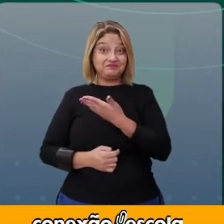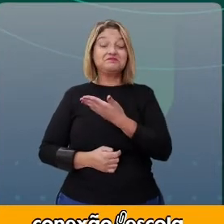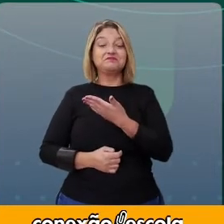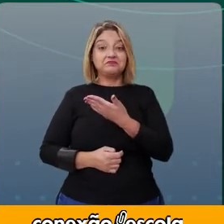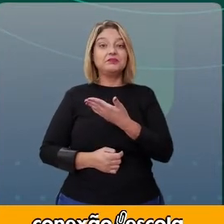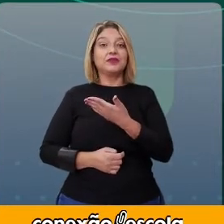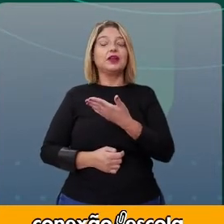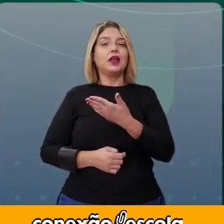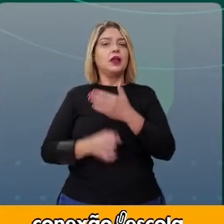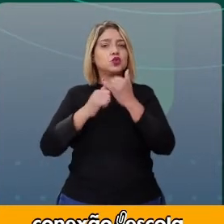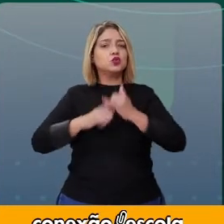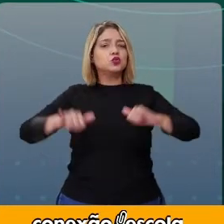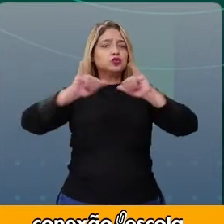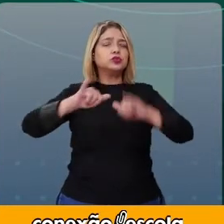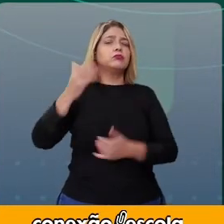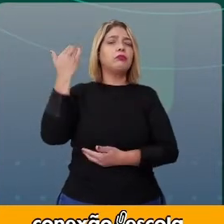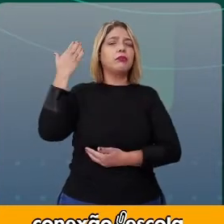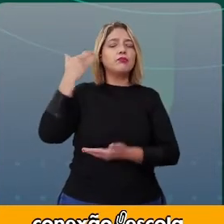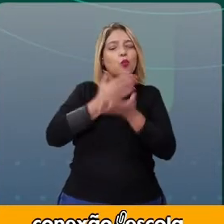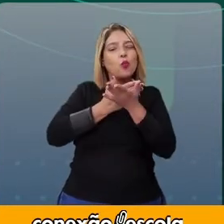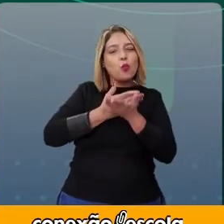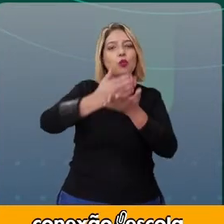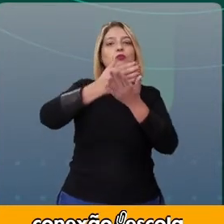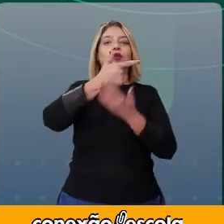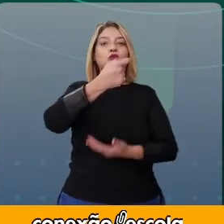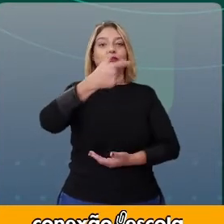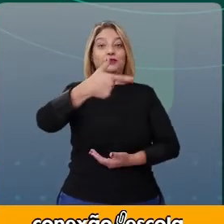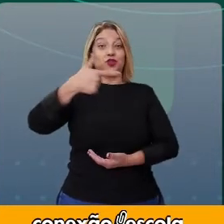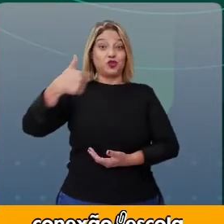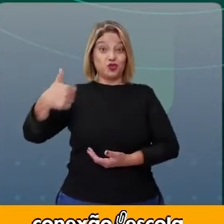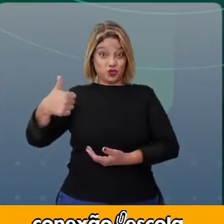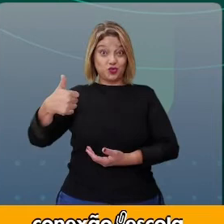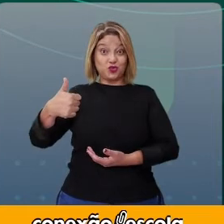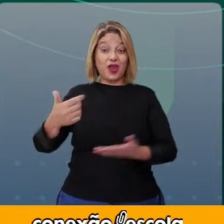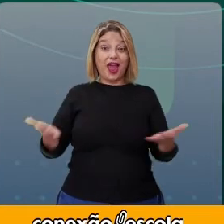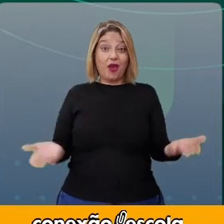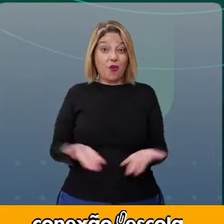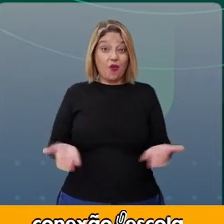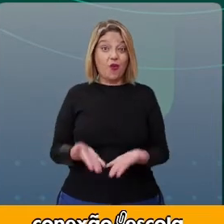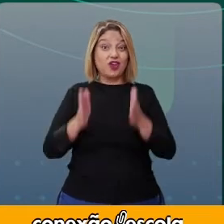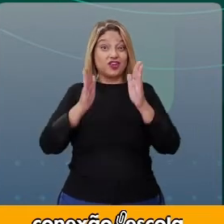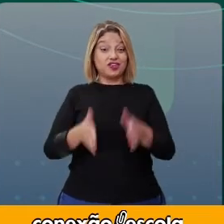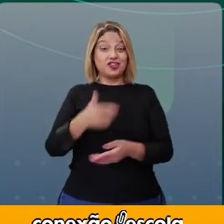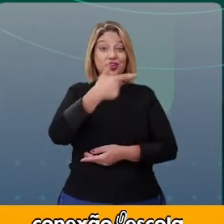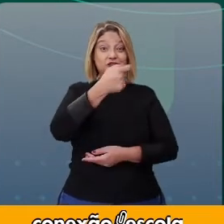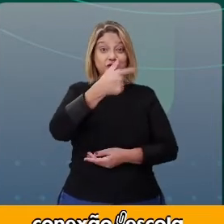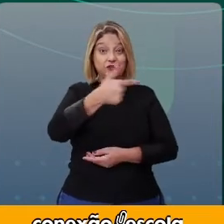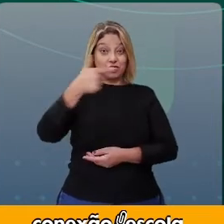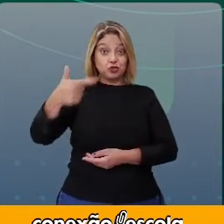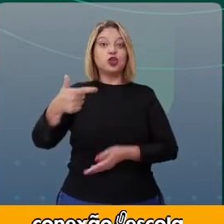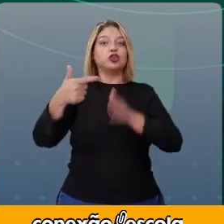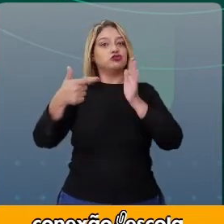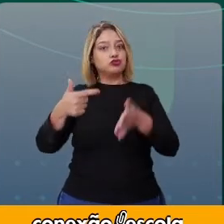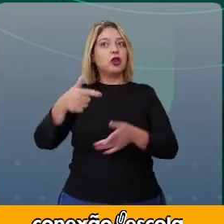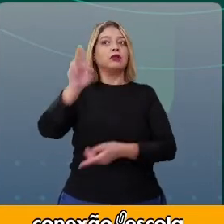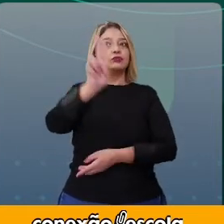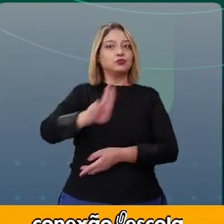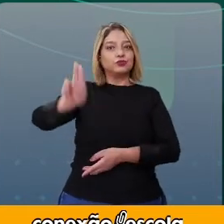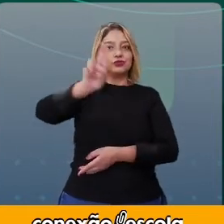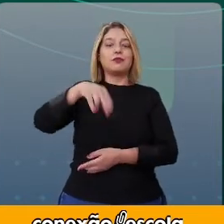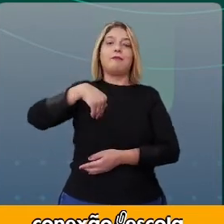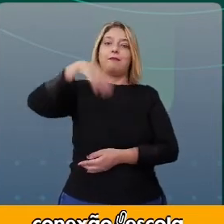do início de 2021 e agora que a gente está tendo mais acesso ao